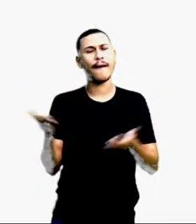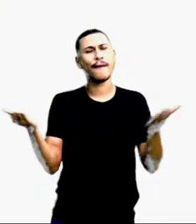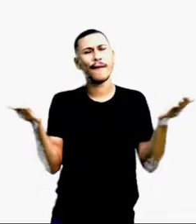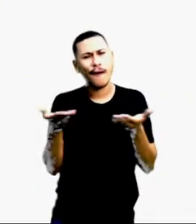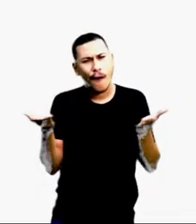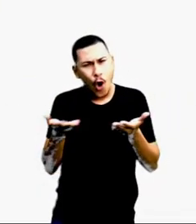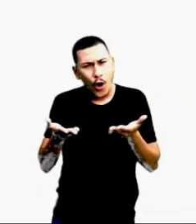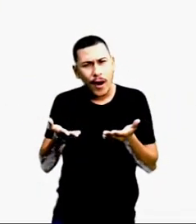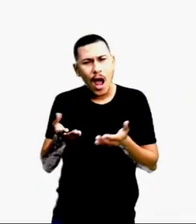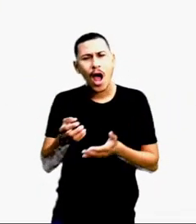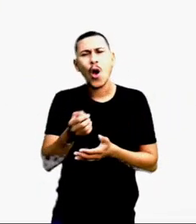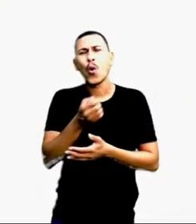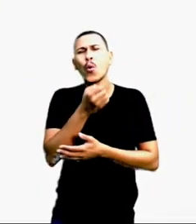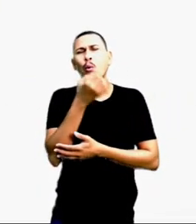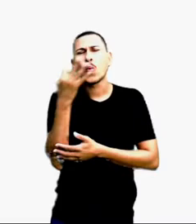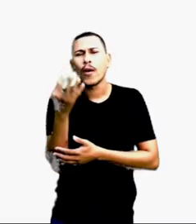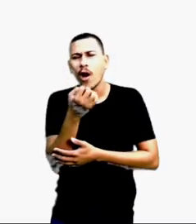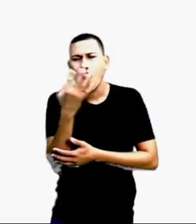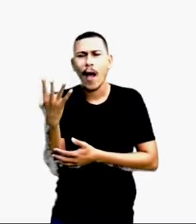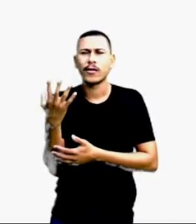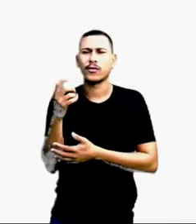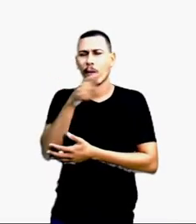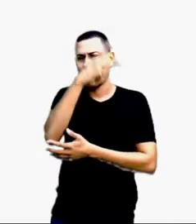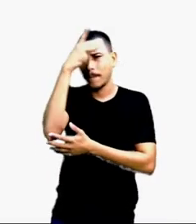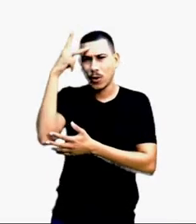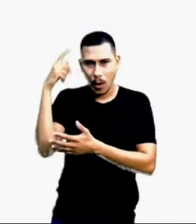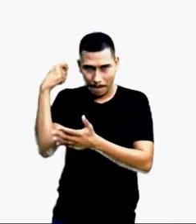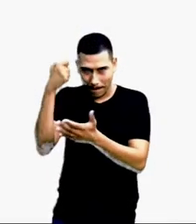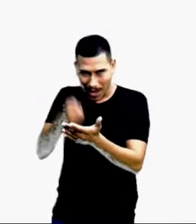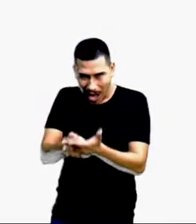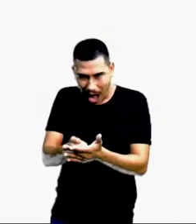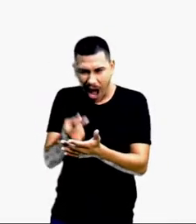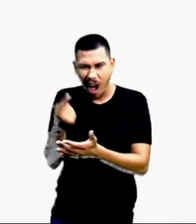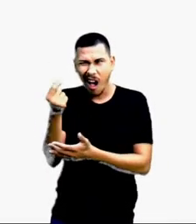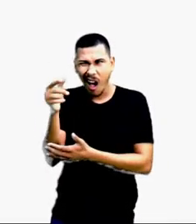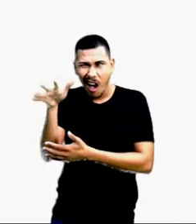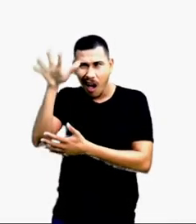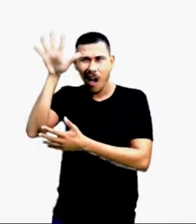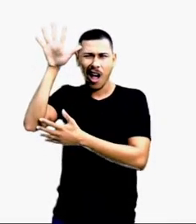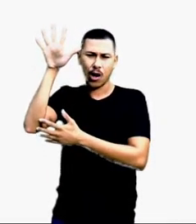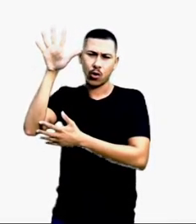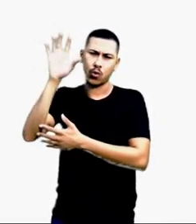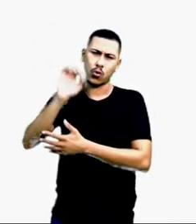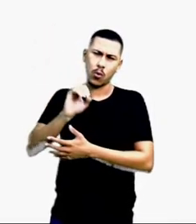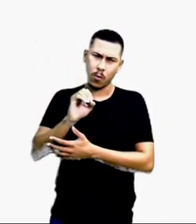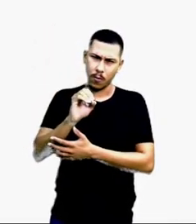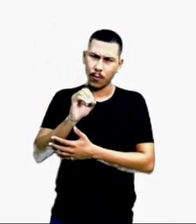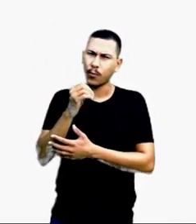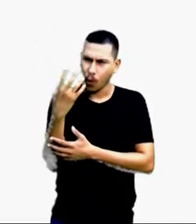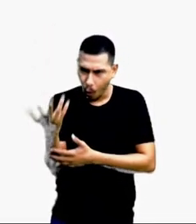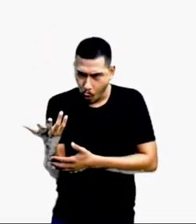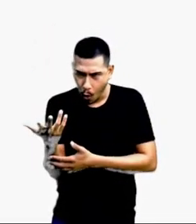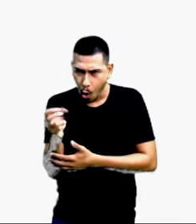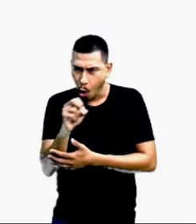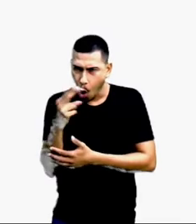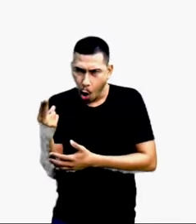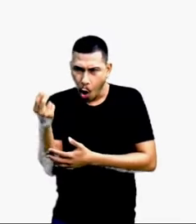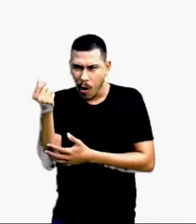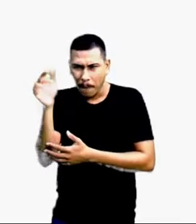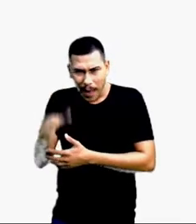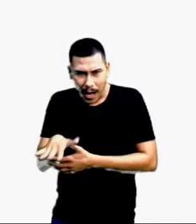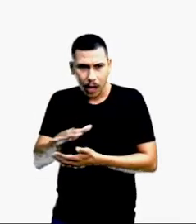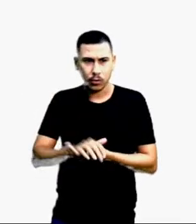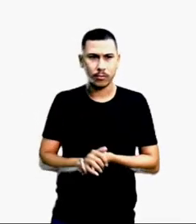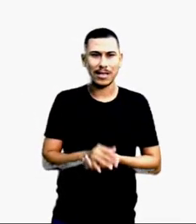agora ele vai pagar será que vai ficar muito caro vamo lá calcular se faz